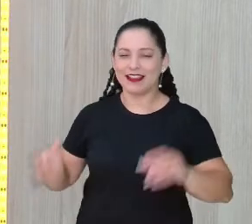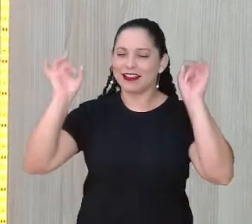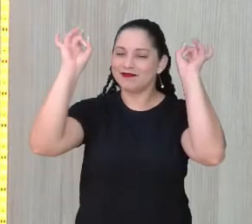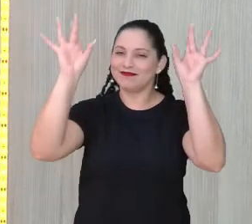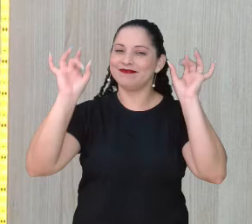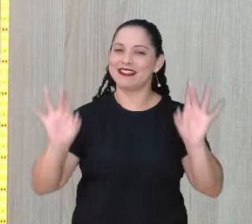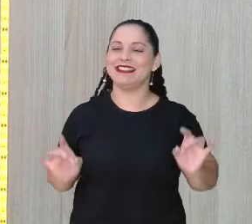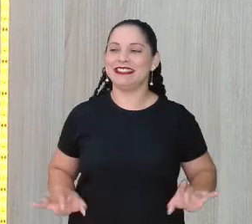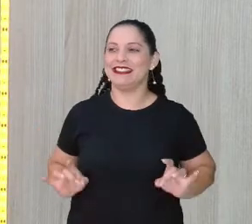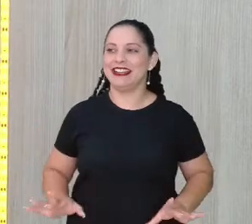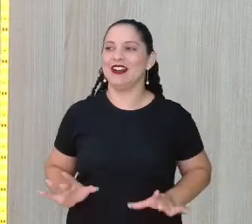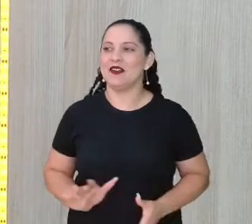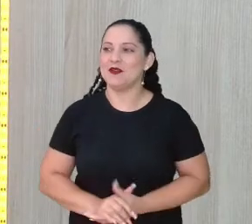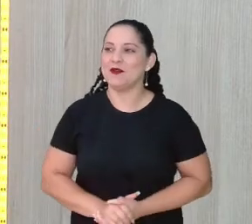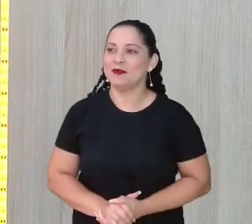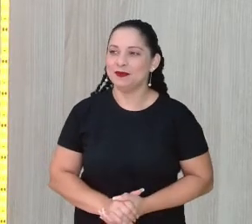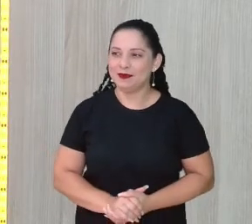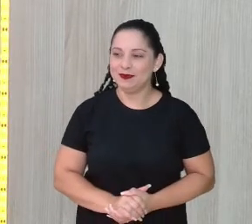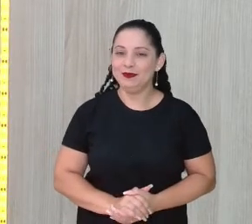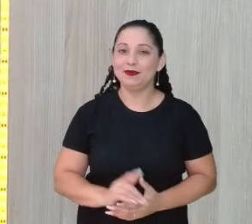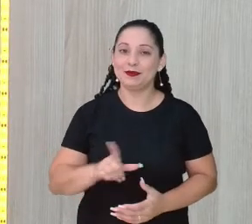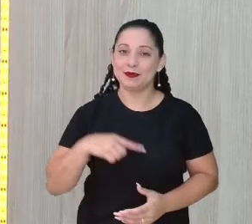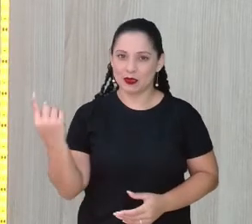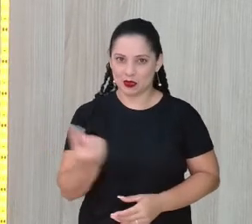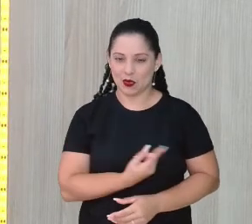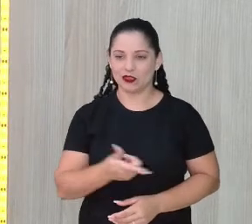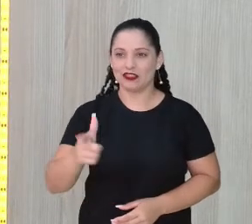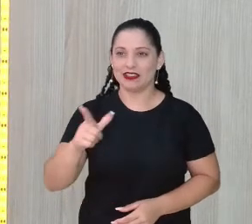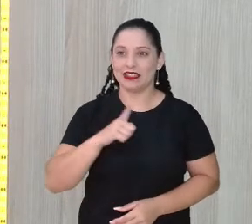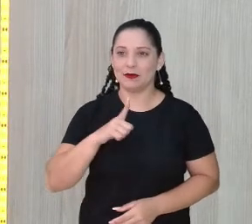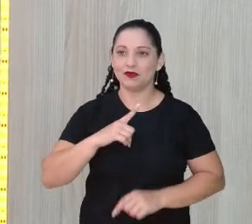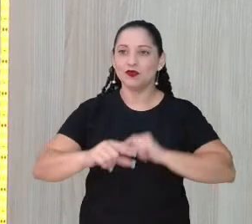ela é. Então, nós temos aqui